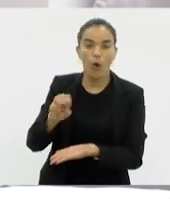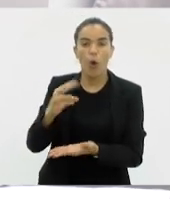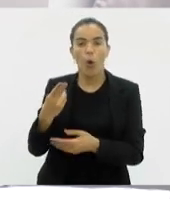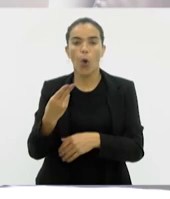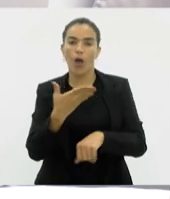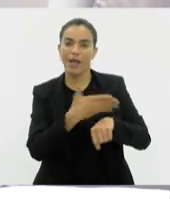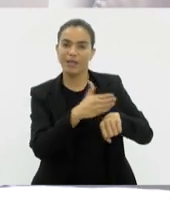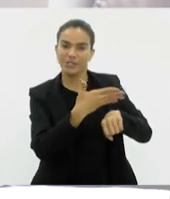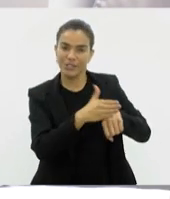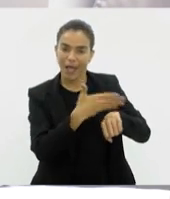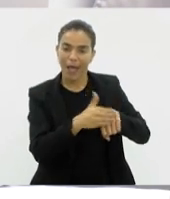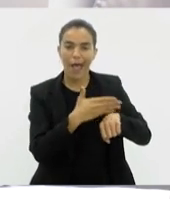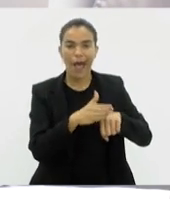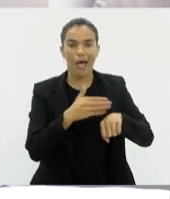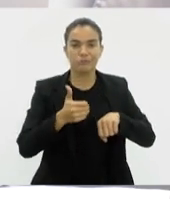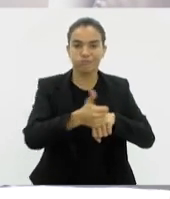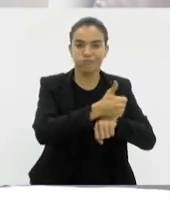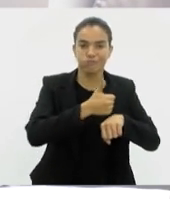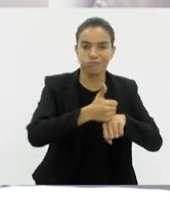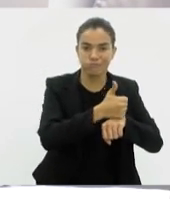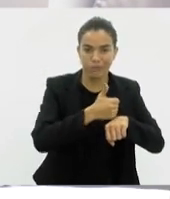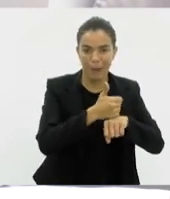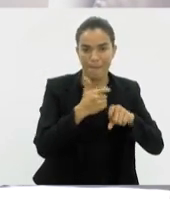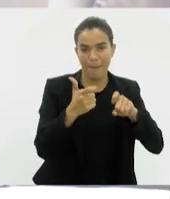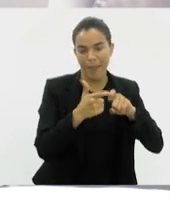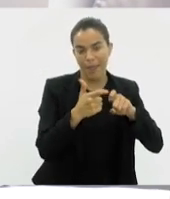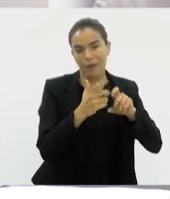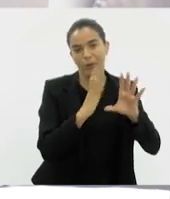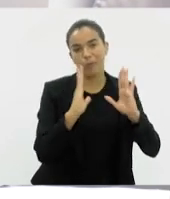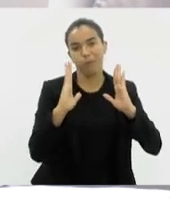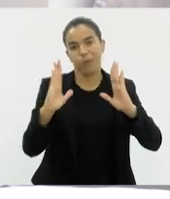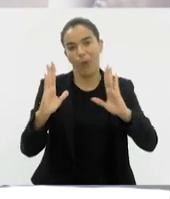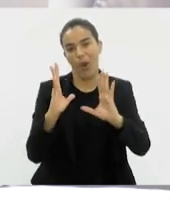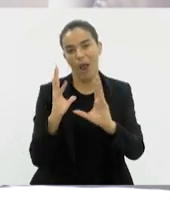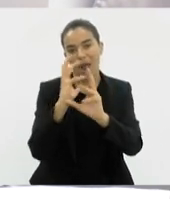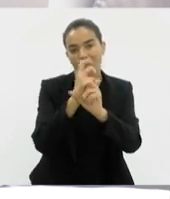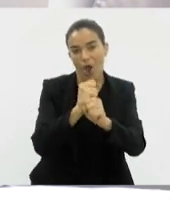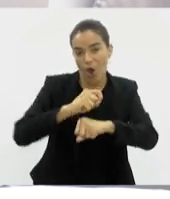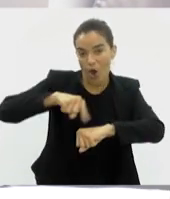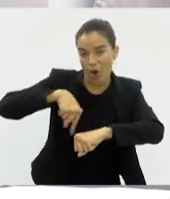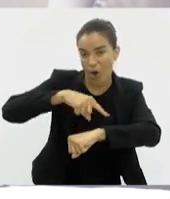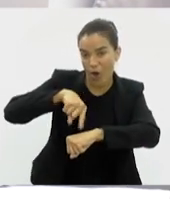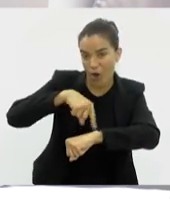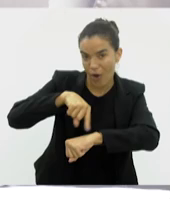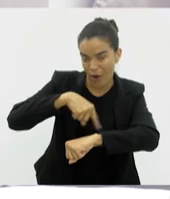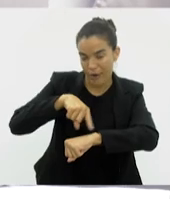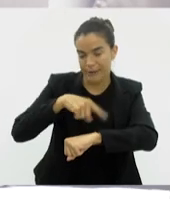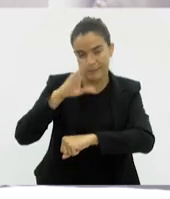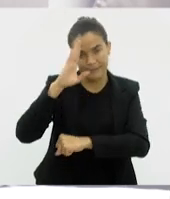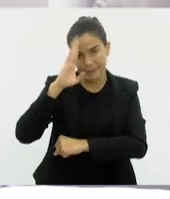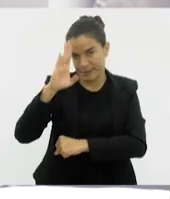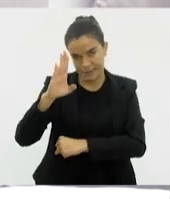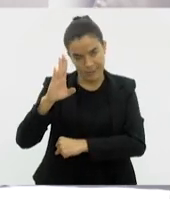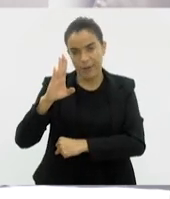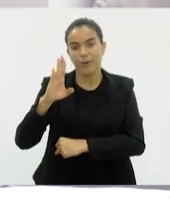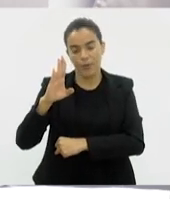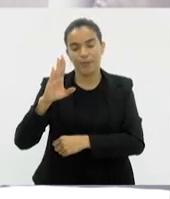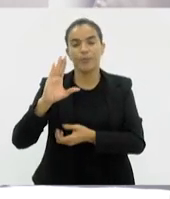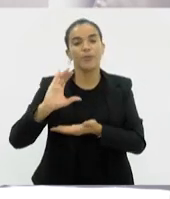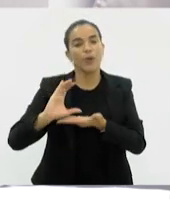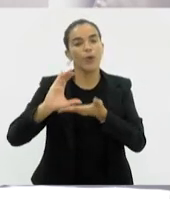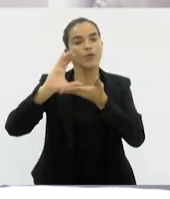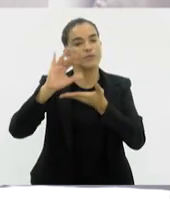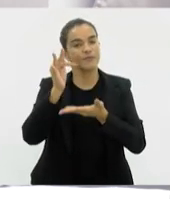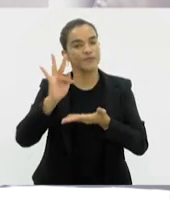residência médica, ou a pós-graduação em tanto tempo, que é algo que é preconizado ali pelo Conselho Federal